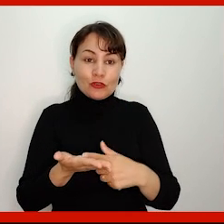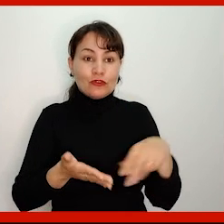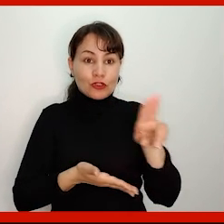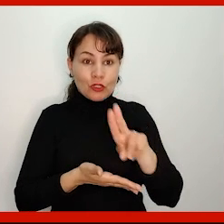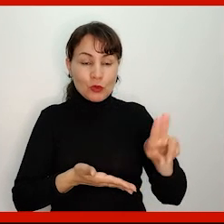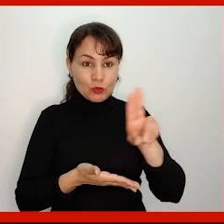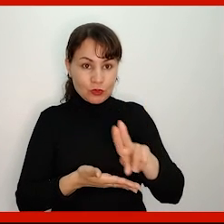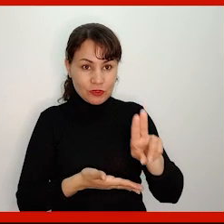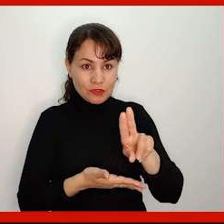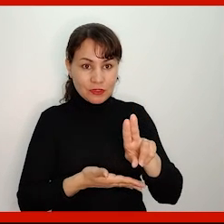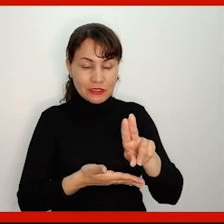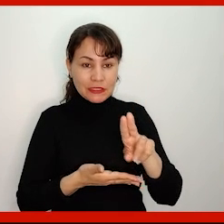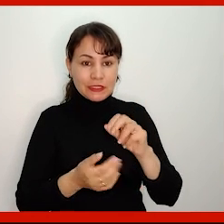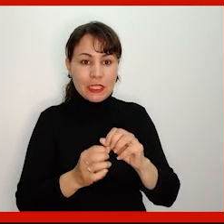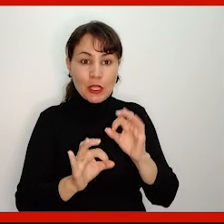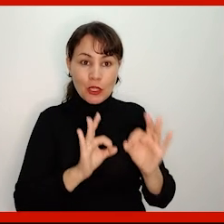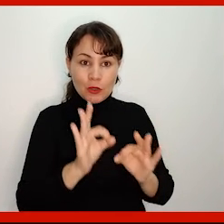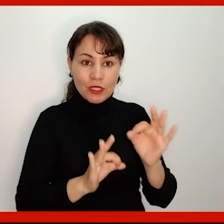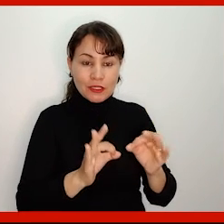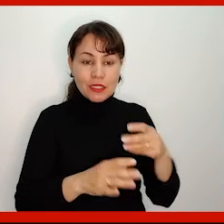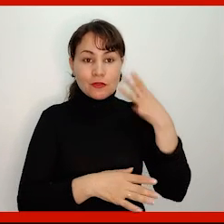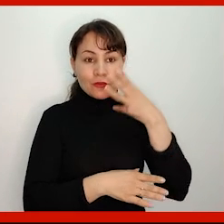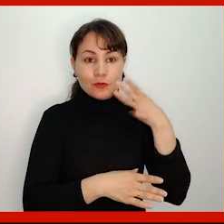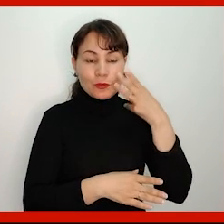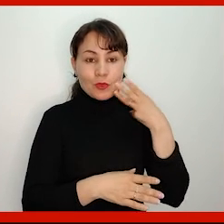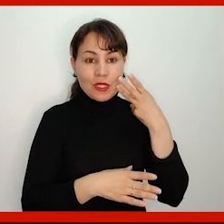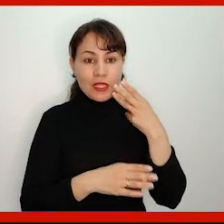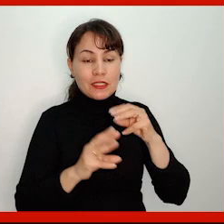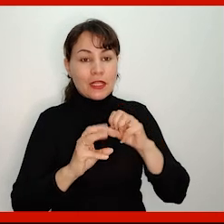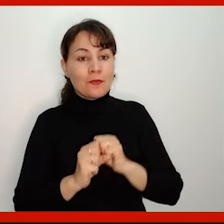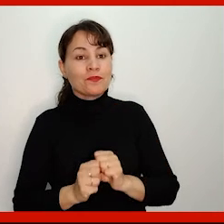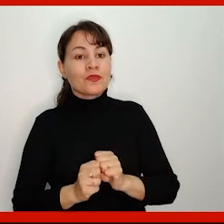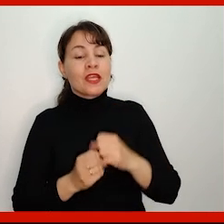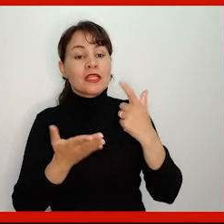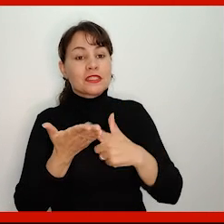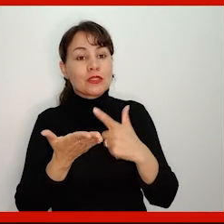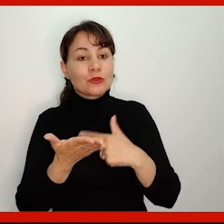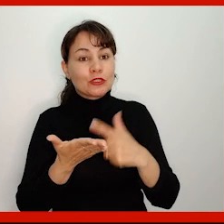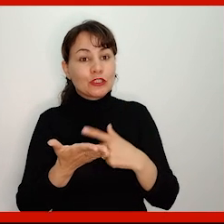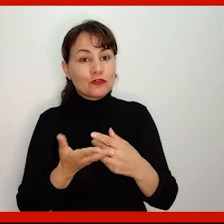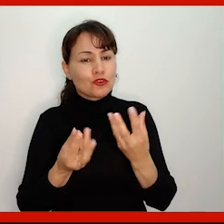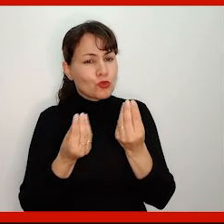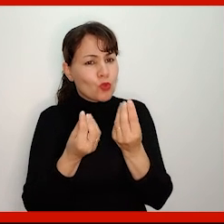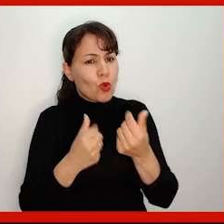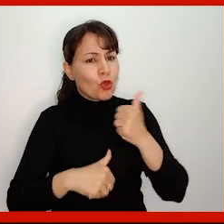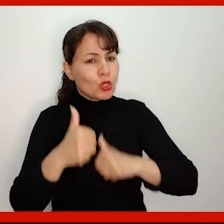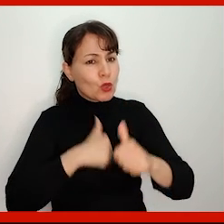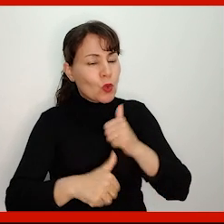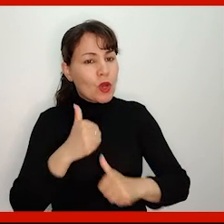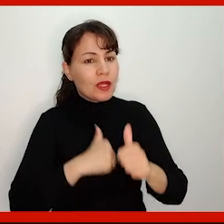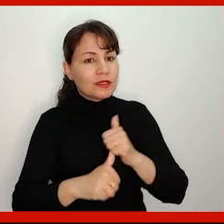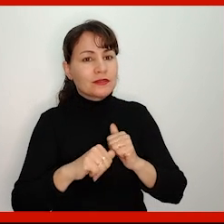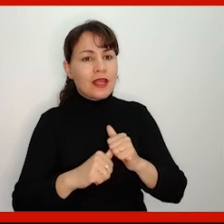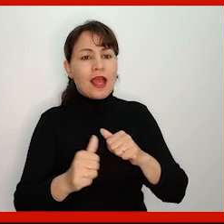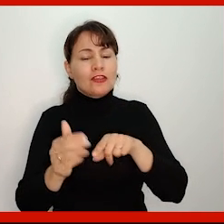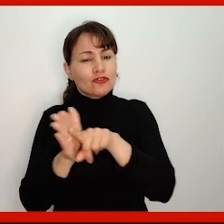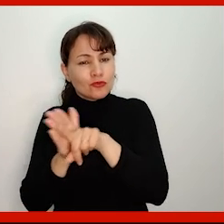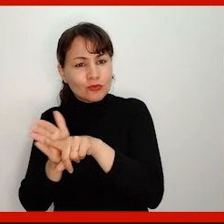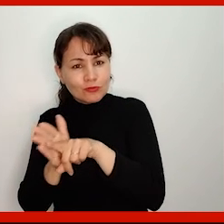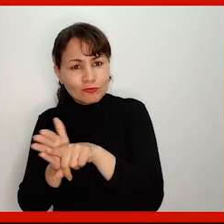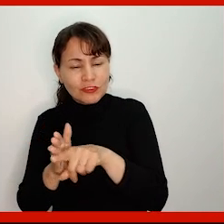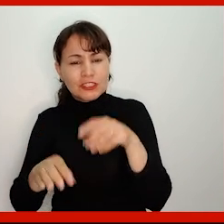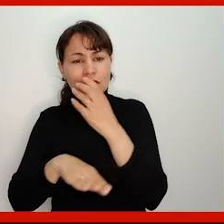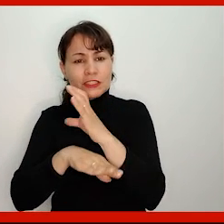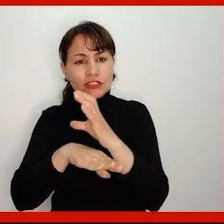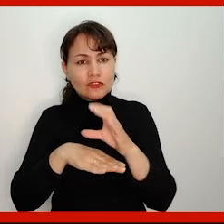Esses foram os livros que eu utilizei na preparação dessa palestra. São livros de bastante qualidade, frutos